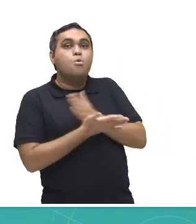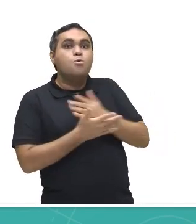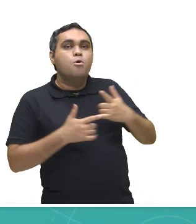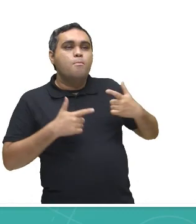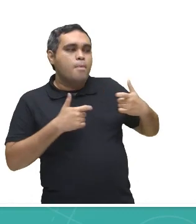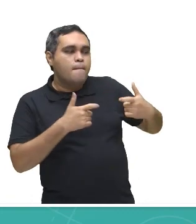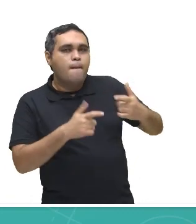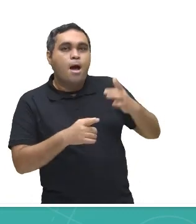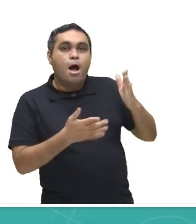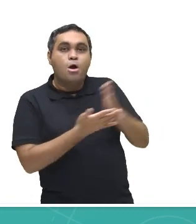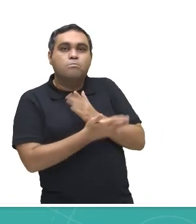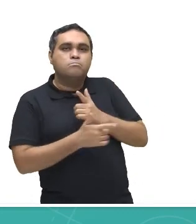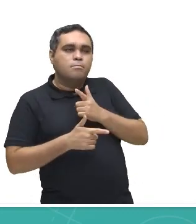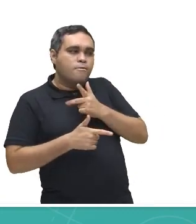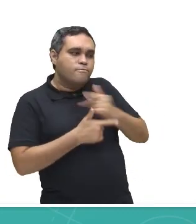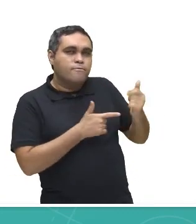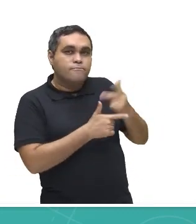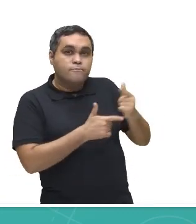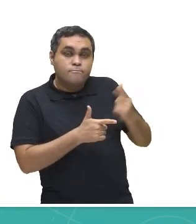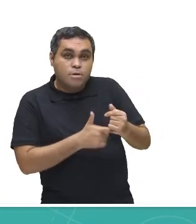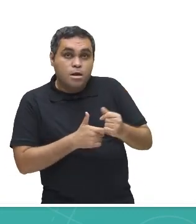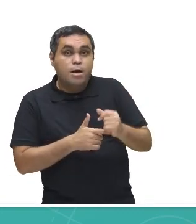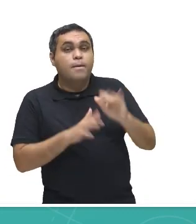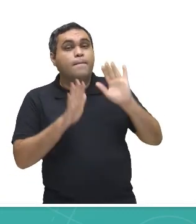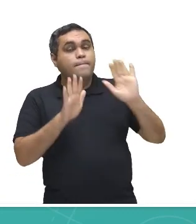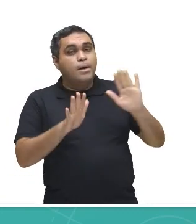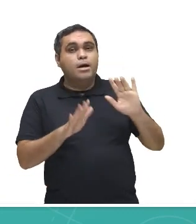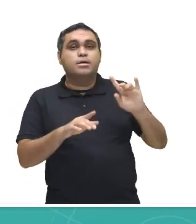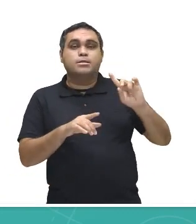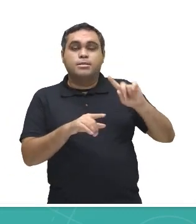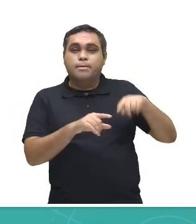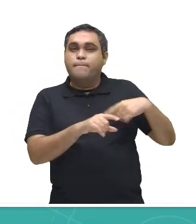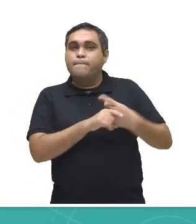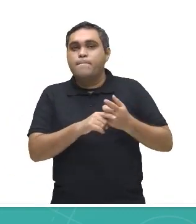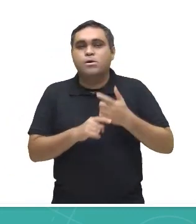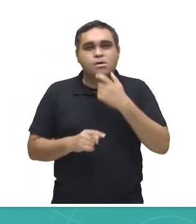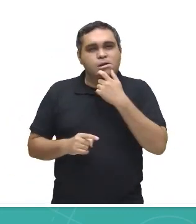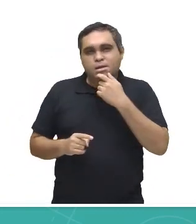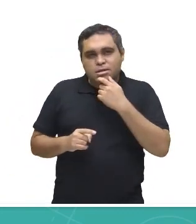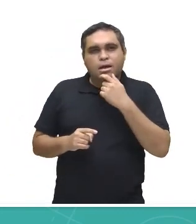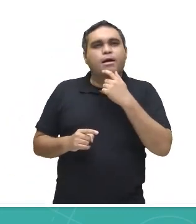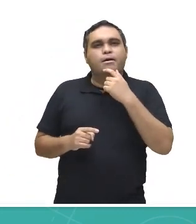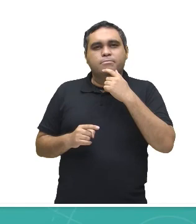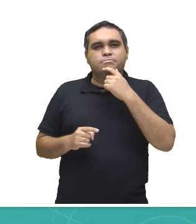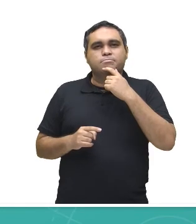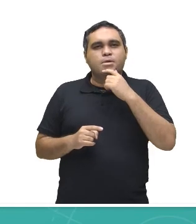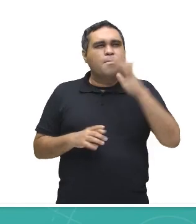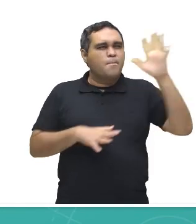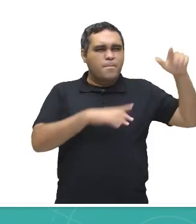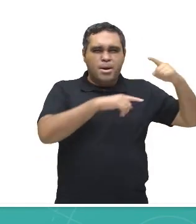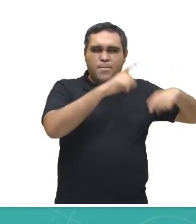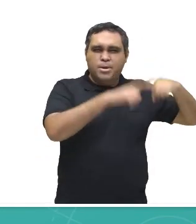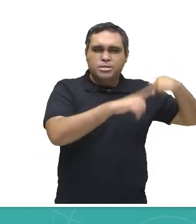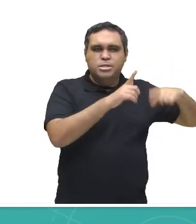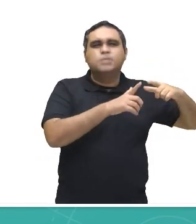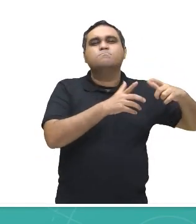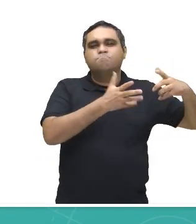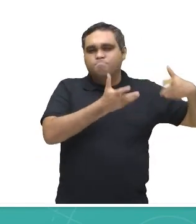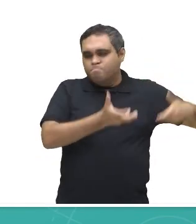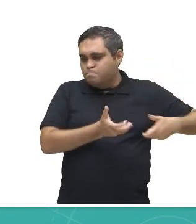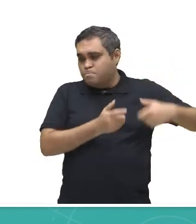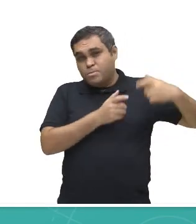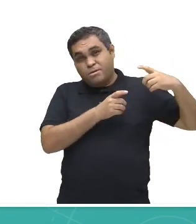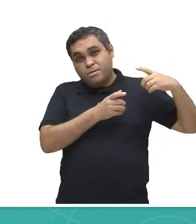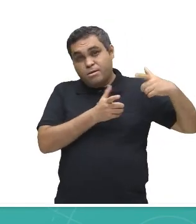oficiais ingleses, mas a Inglaterra, se aproveitando ali da sua força, vem com tudo e esmaga de maneira cruel